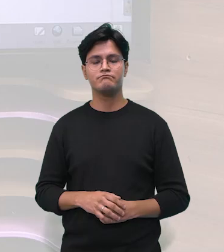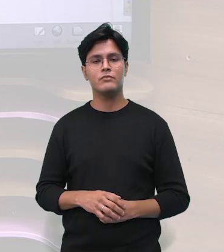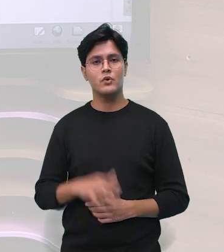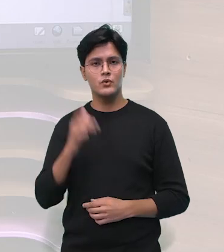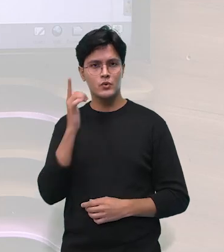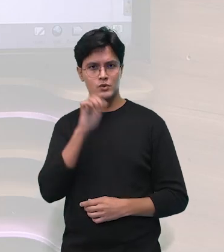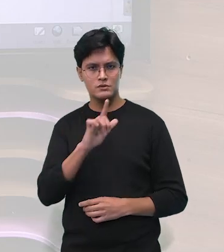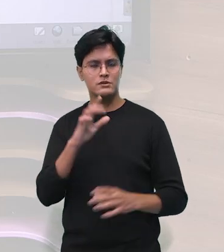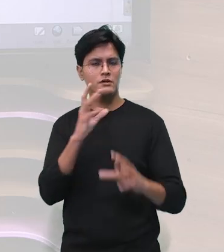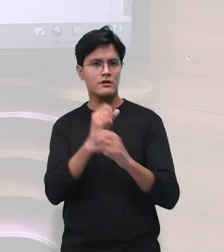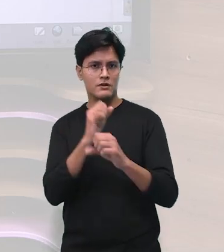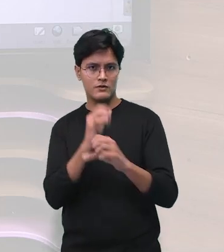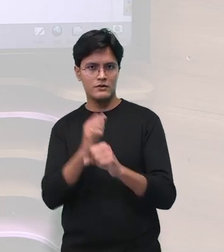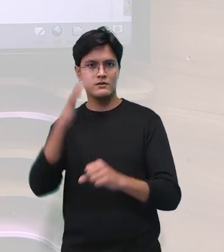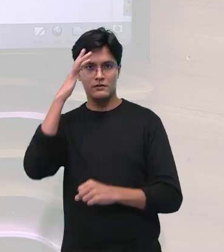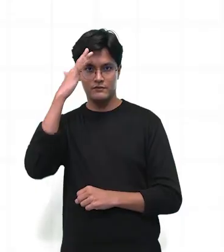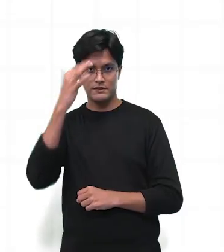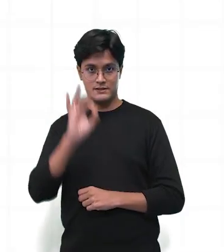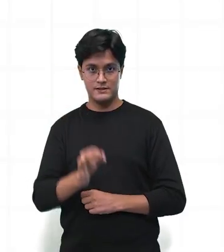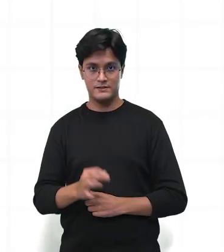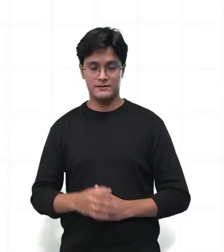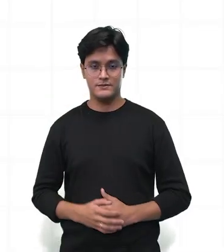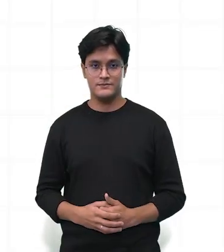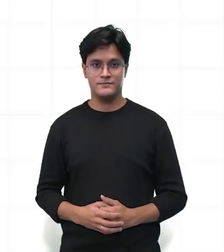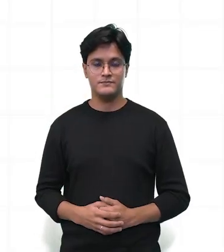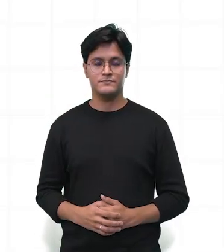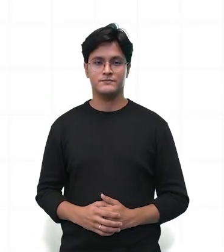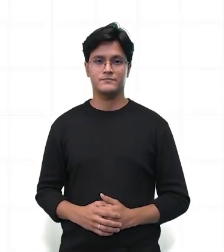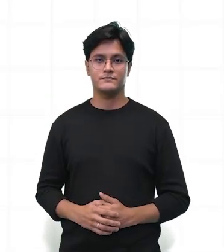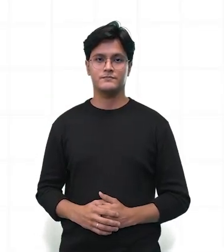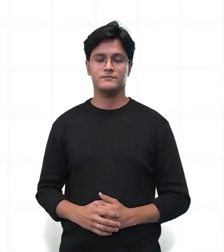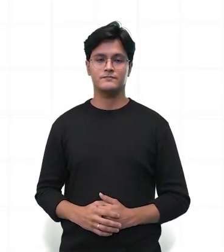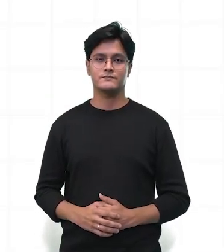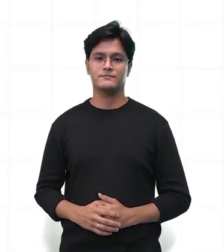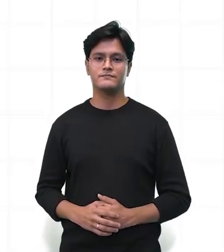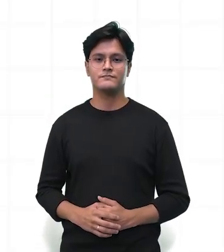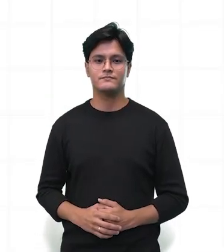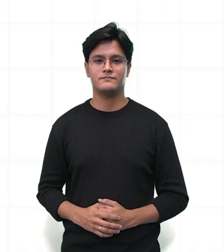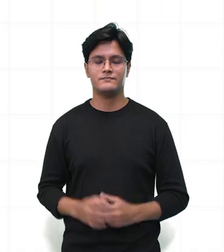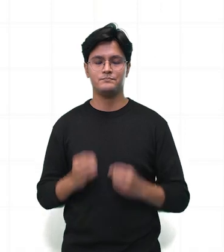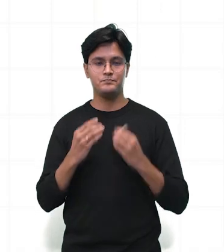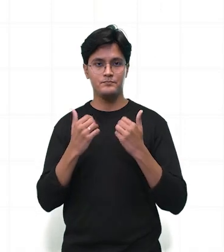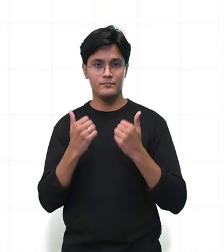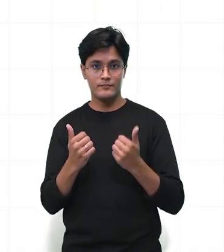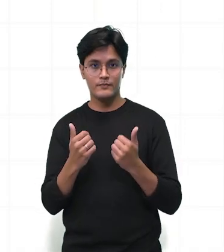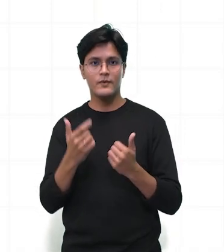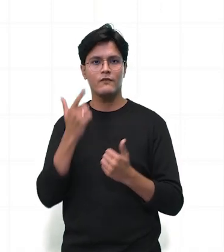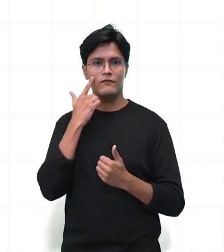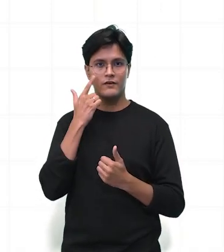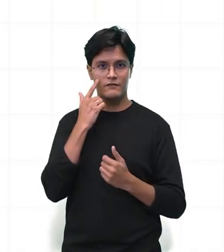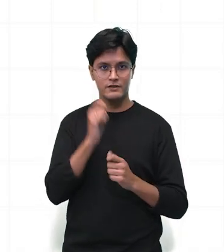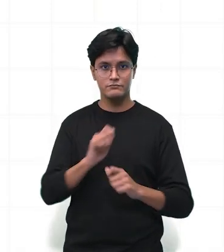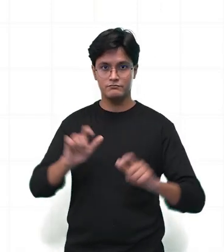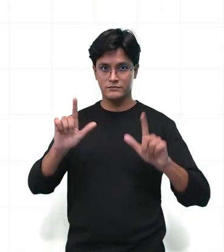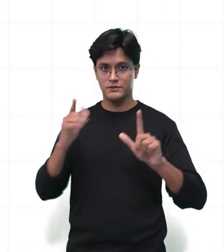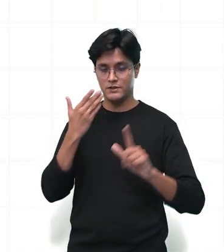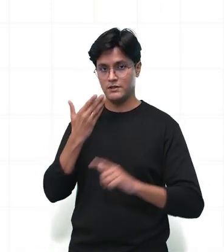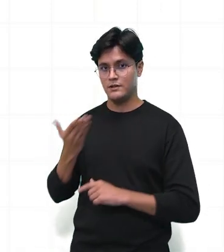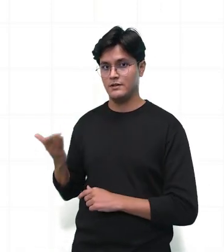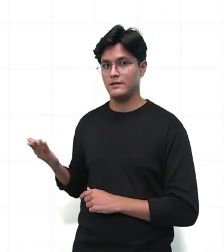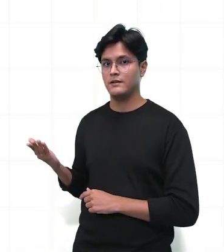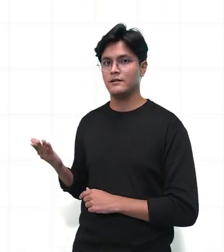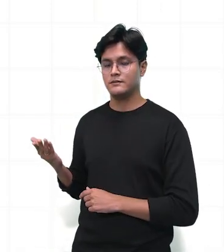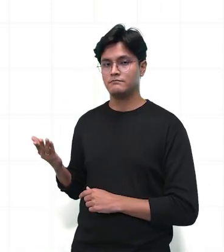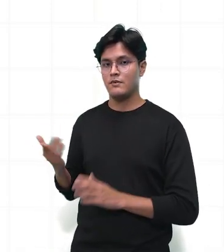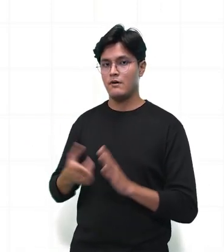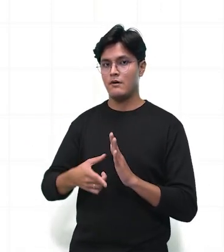esse cálculo. Vamos lá? Então acompanha comigo. Muito bem. Então veja, ela